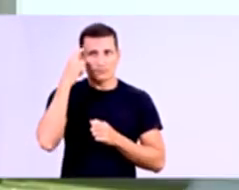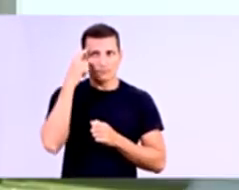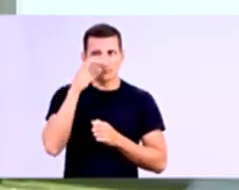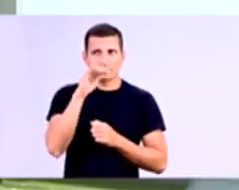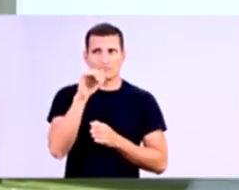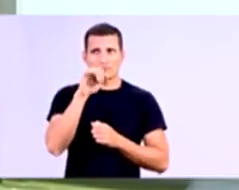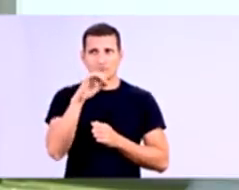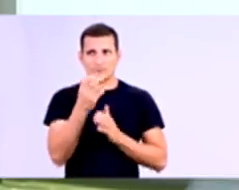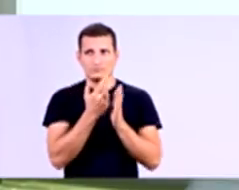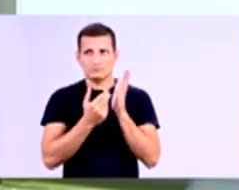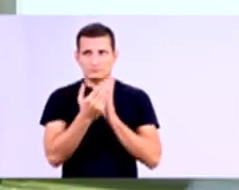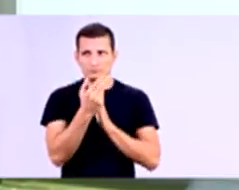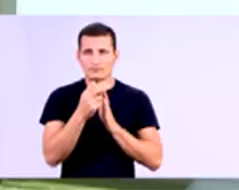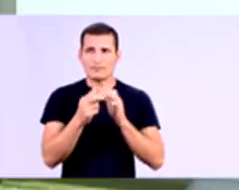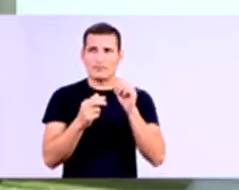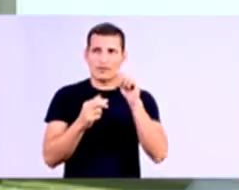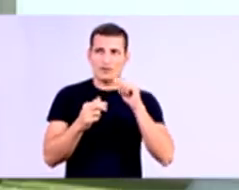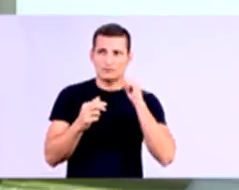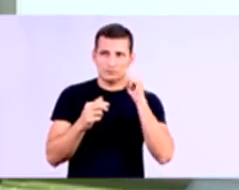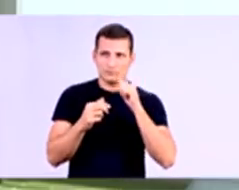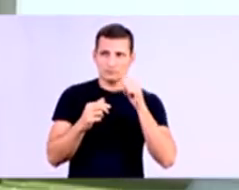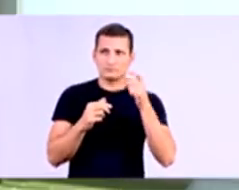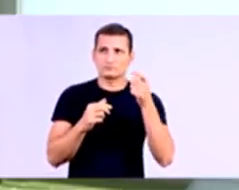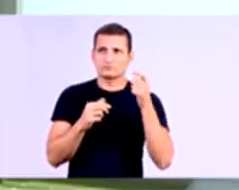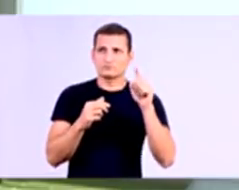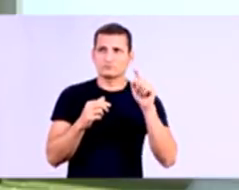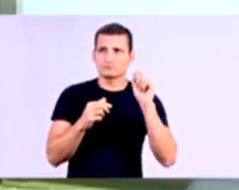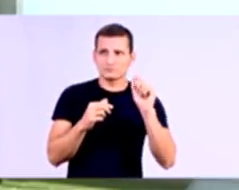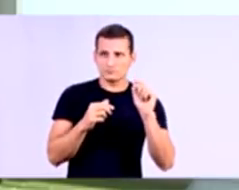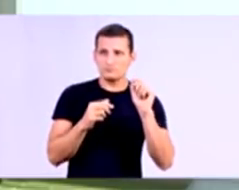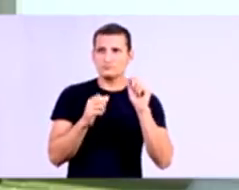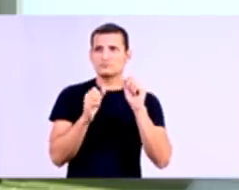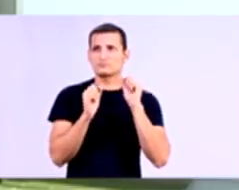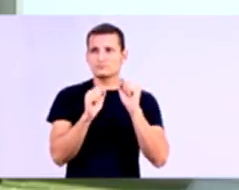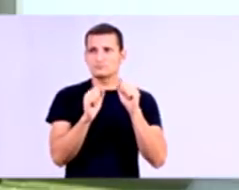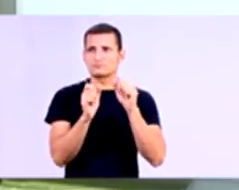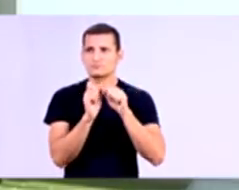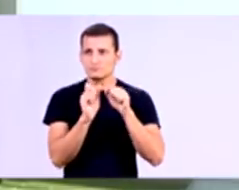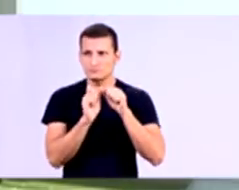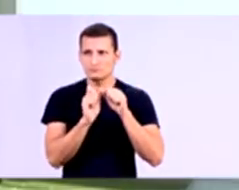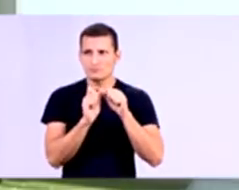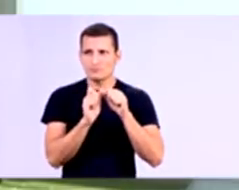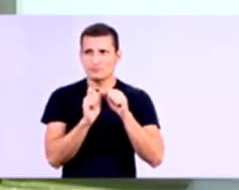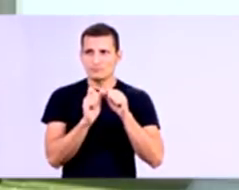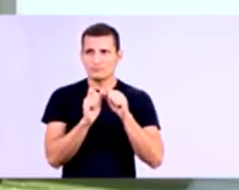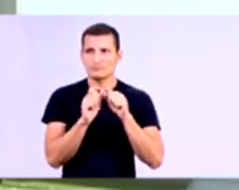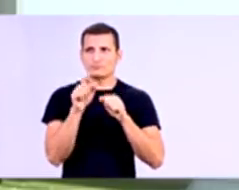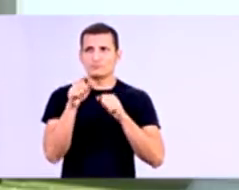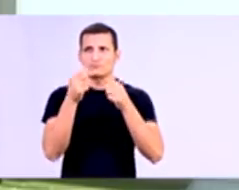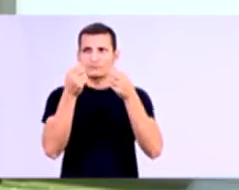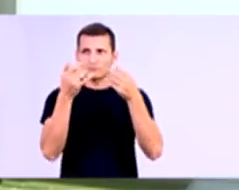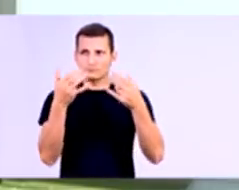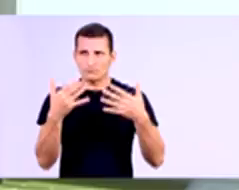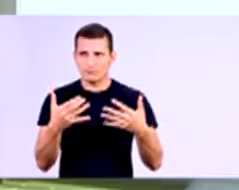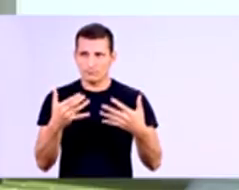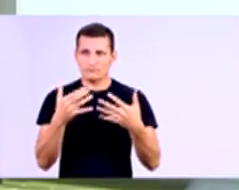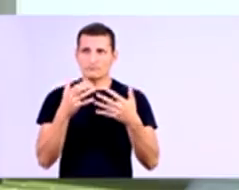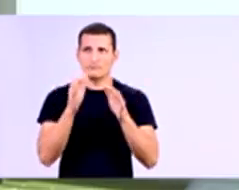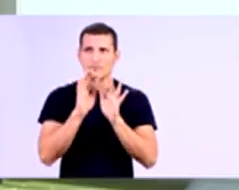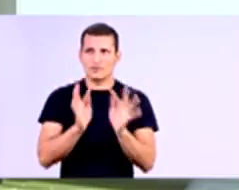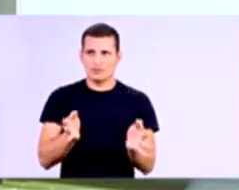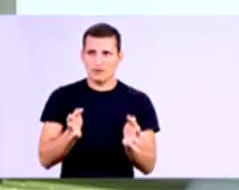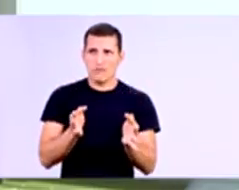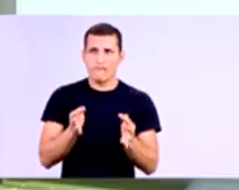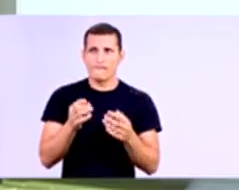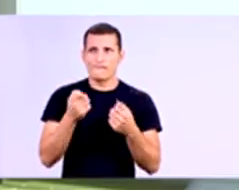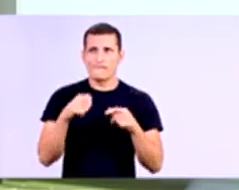caso de uso, ator X, o que ele pode fazer ou o que ele deve fazer. Aí você descreve de forma mais simples.